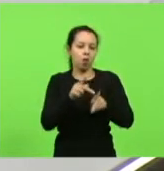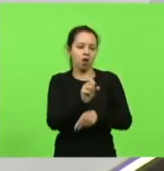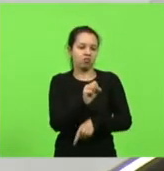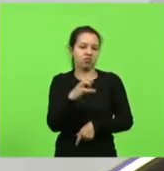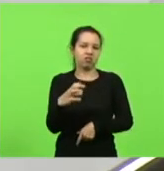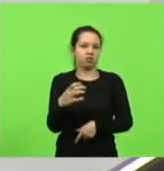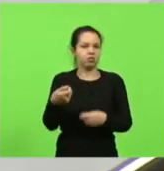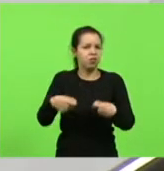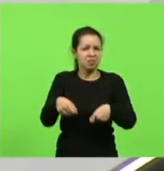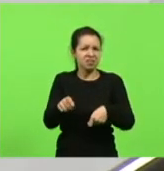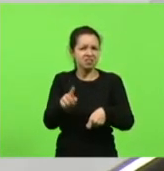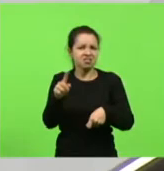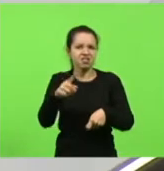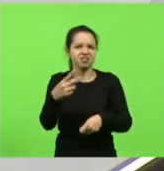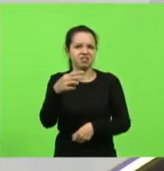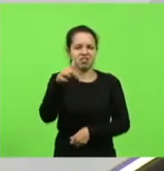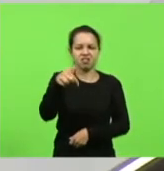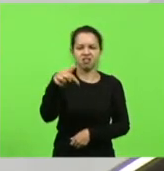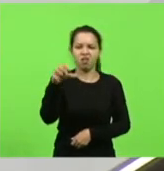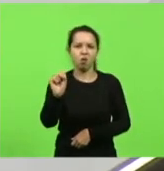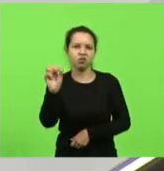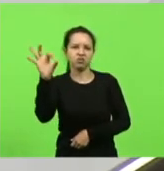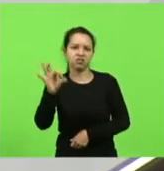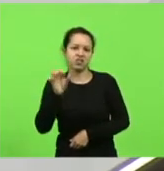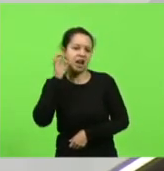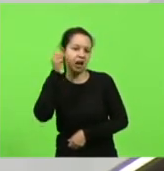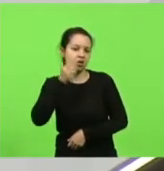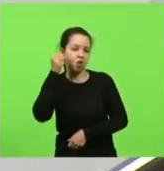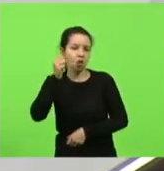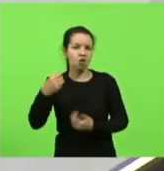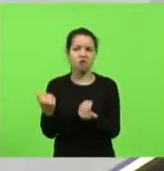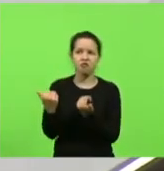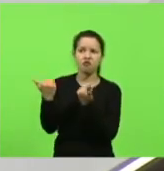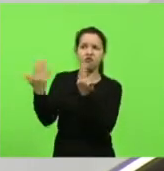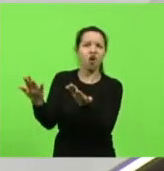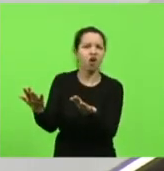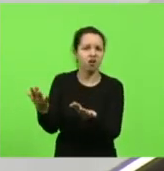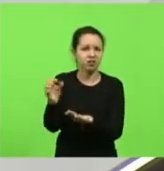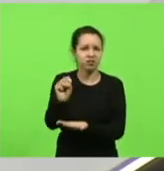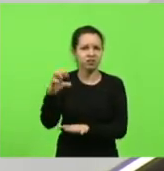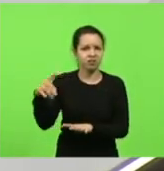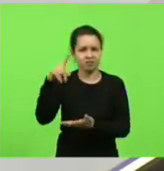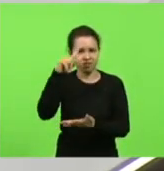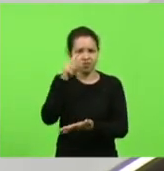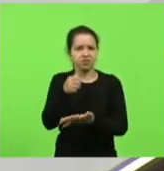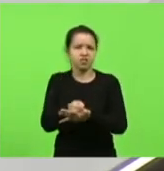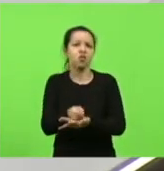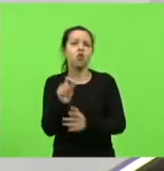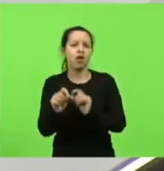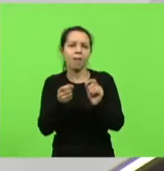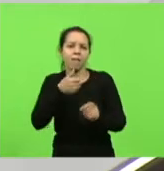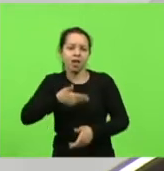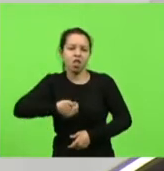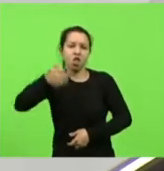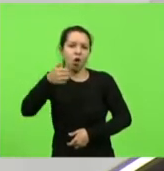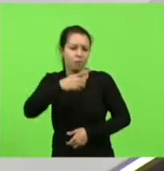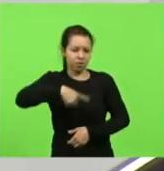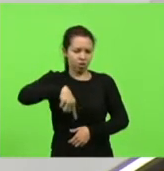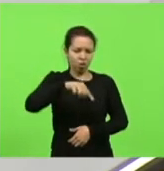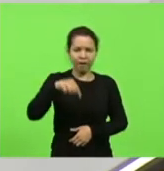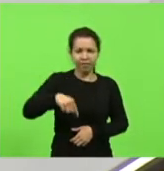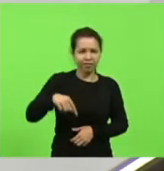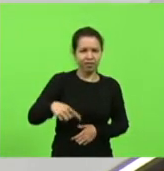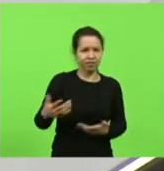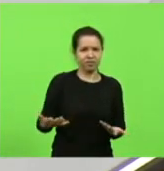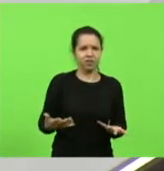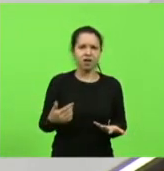precisar ter 78 senadores de fora de Santa Catarina decidindo o que é melhor por nós aqui. Eu adoraria, me parece